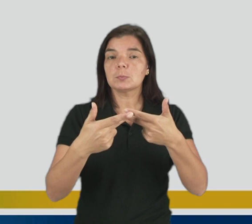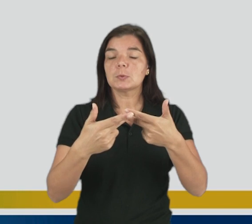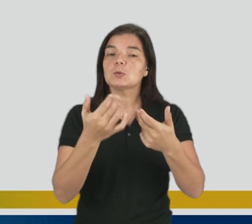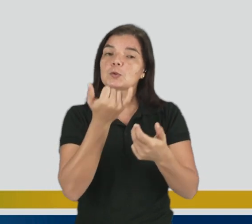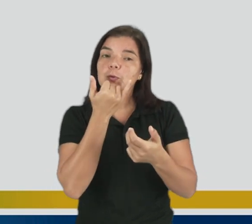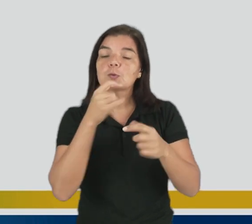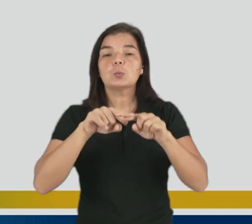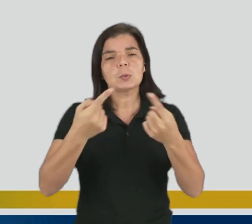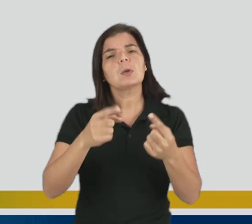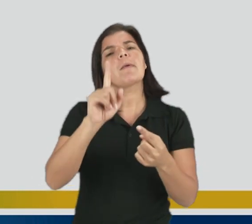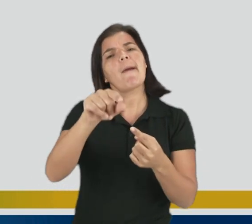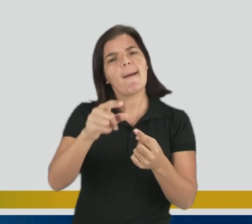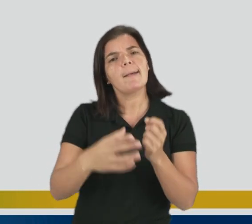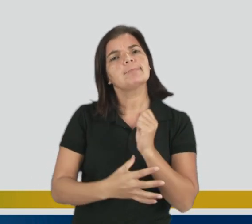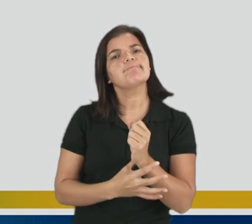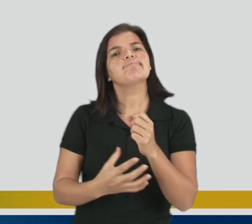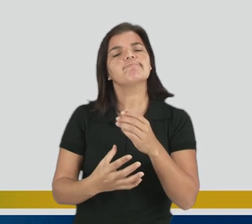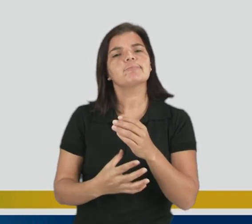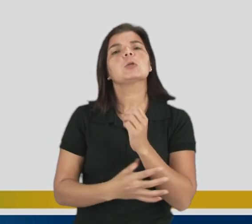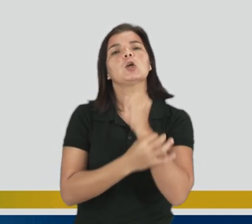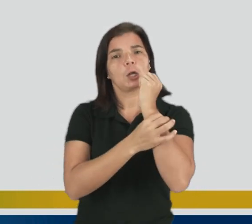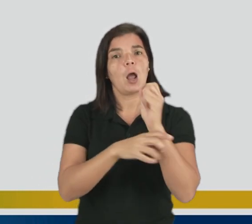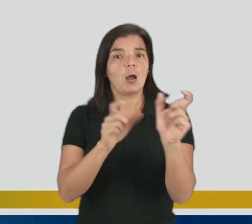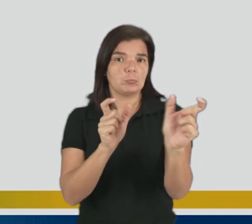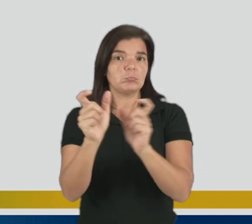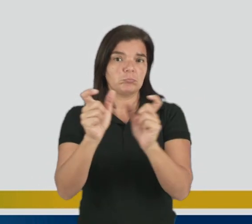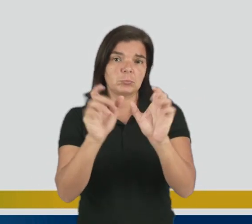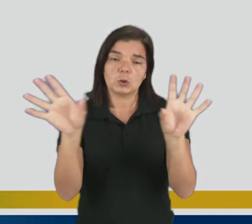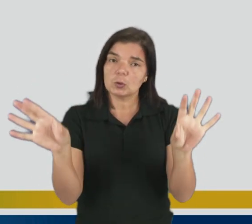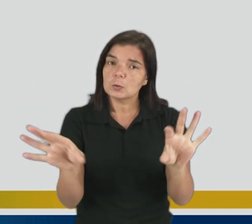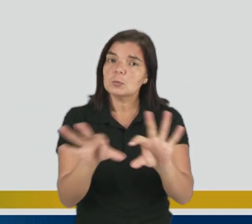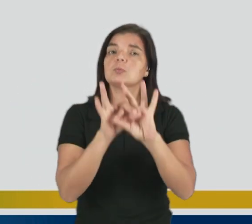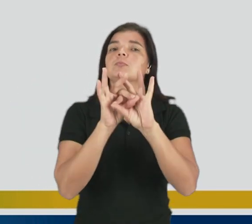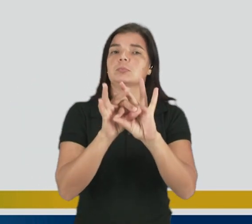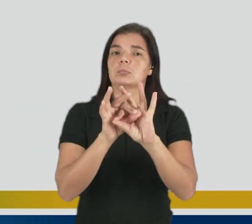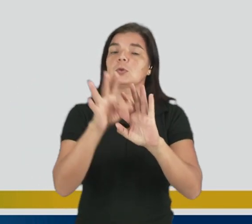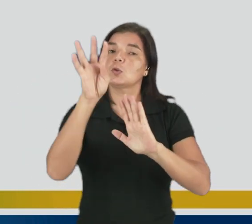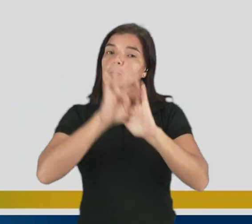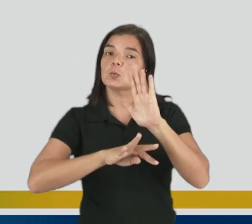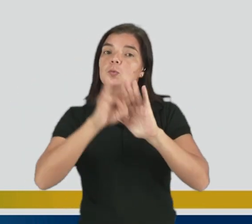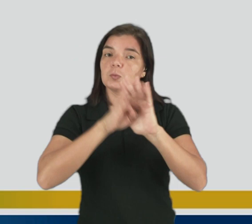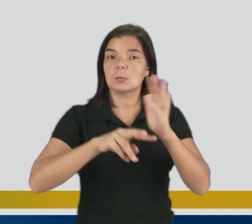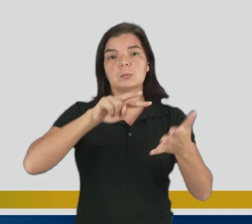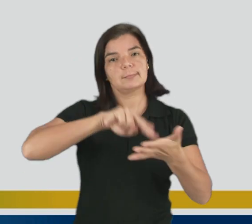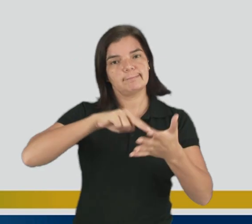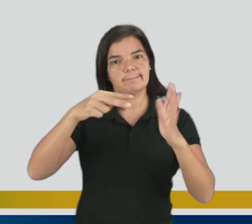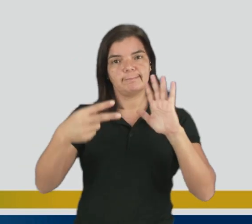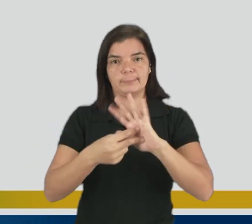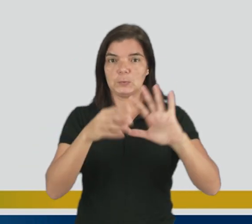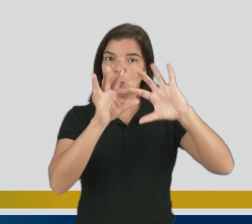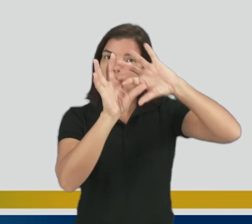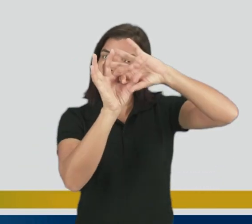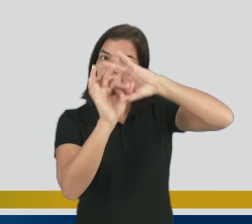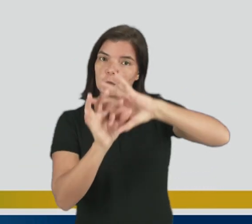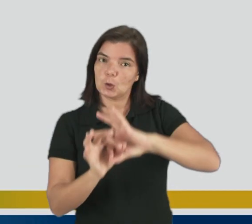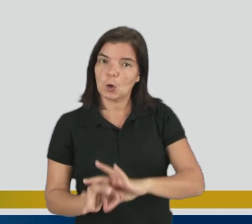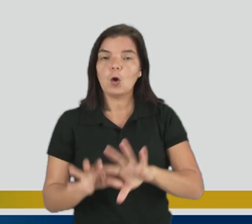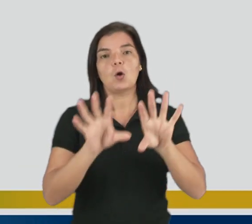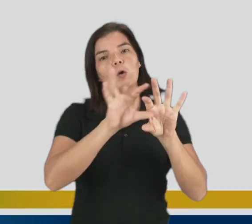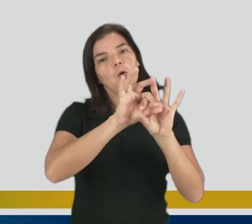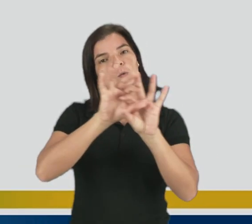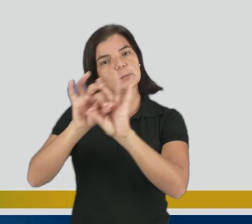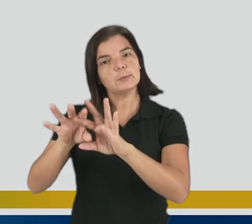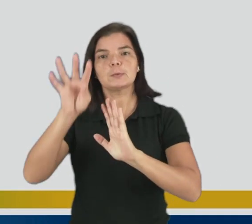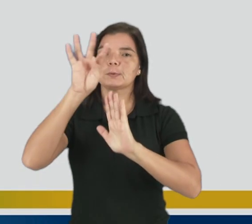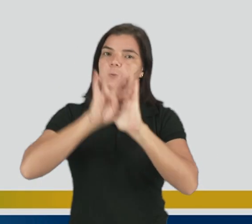elementos, que garantem que as palavras sejam encadeadas, que o seu texto ganhe o que nós chamamos de coesão